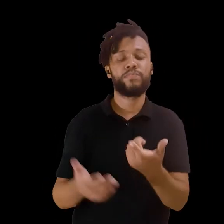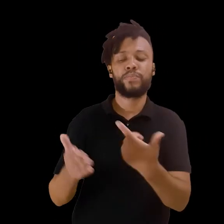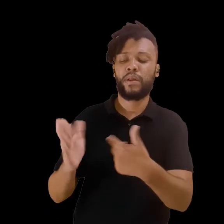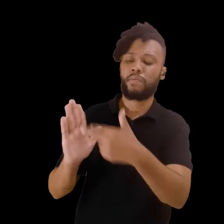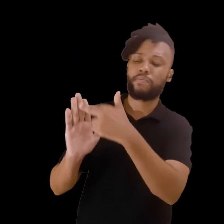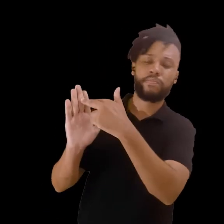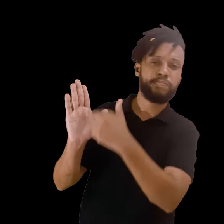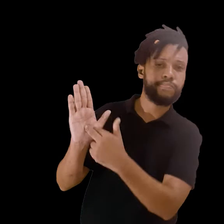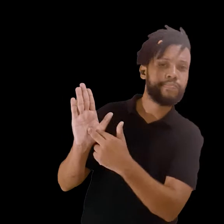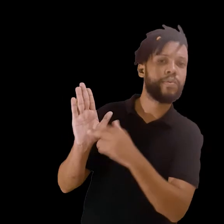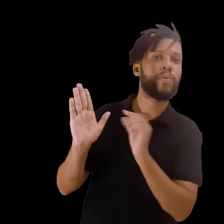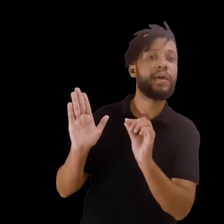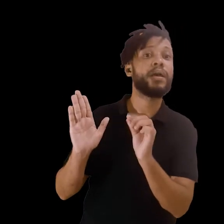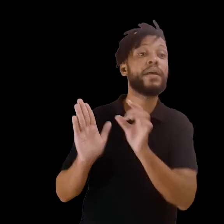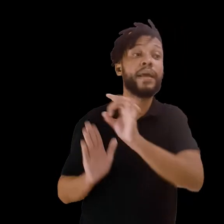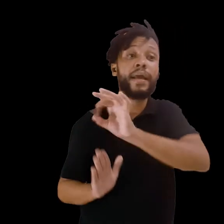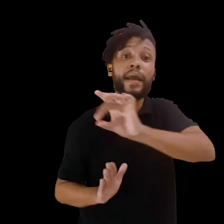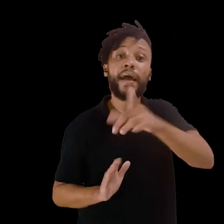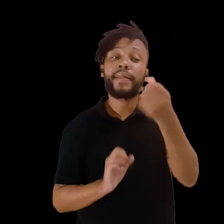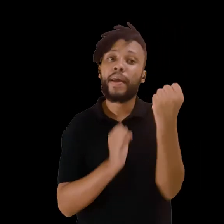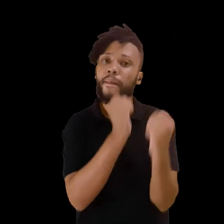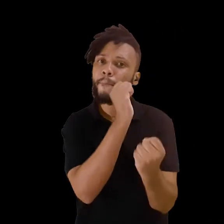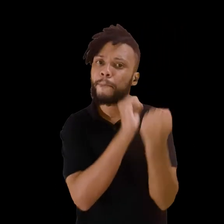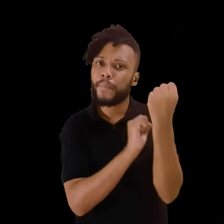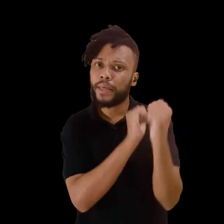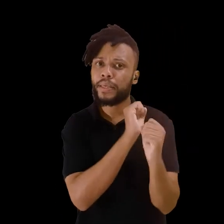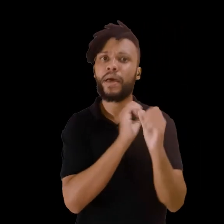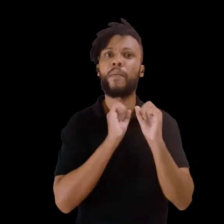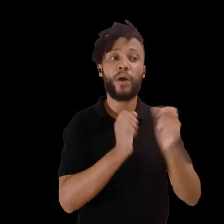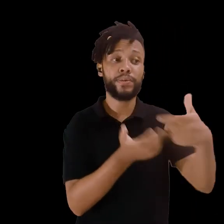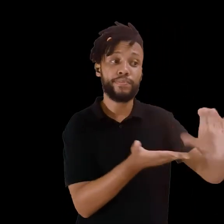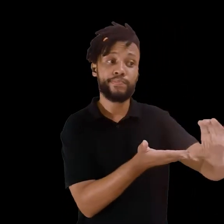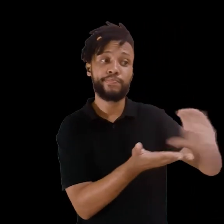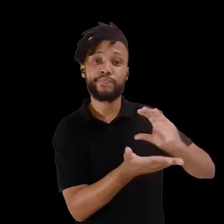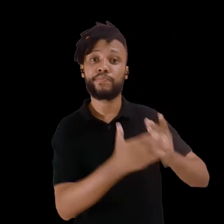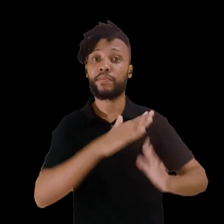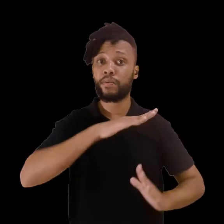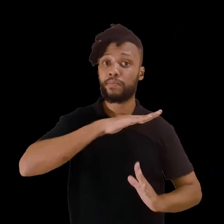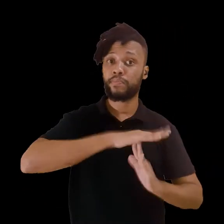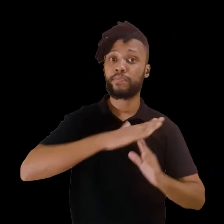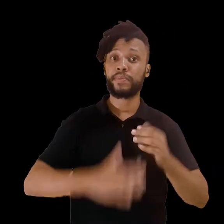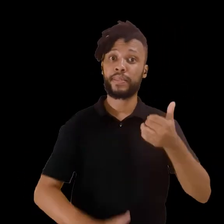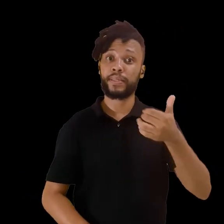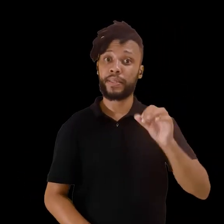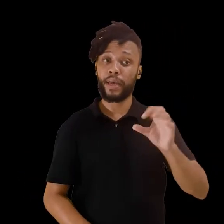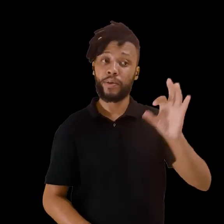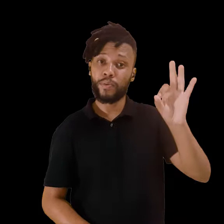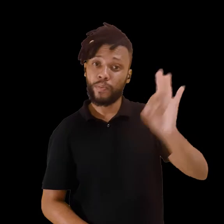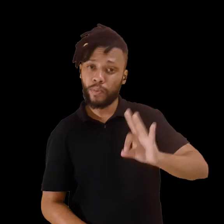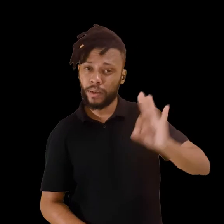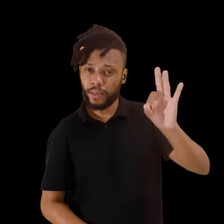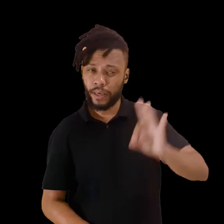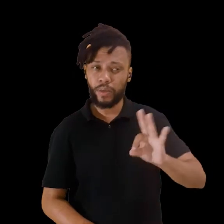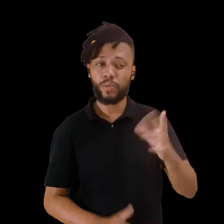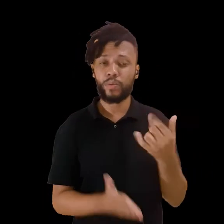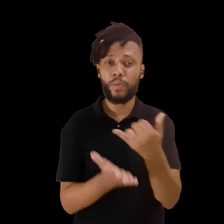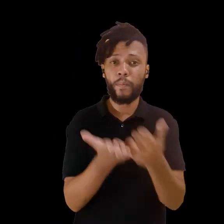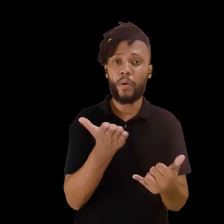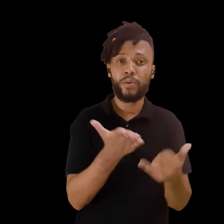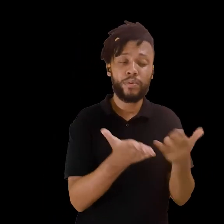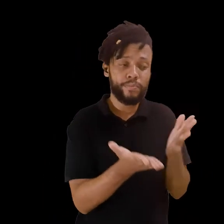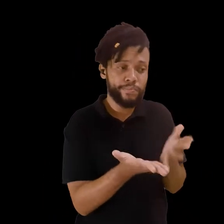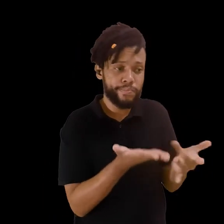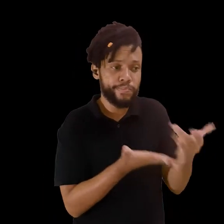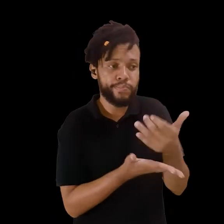pode patrocinar, através desse incentivo, até o limite de 10% do imposto recolhido no ano